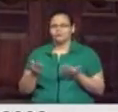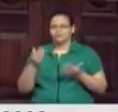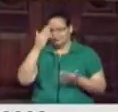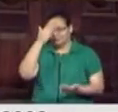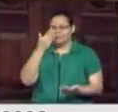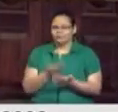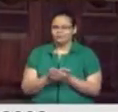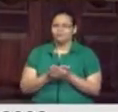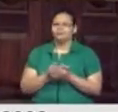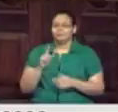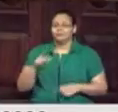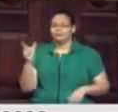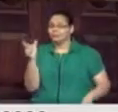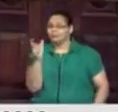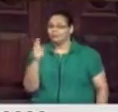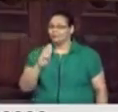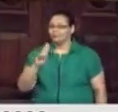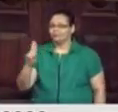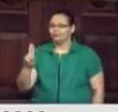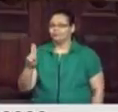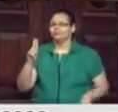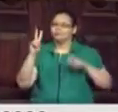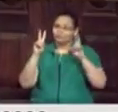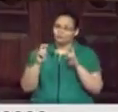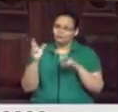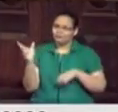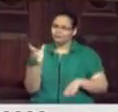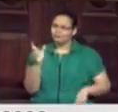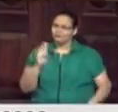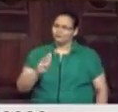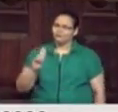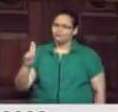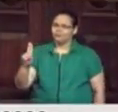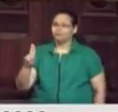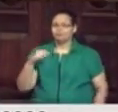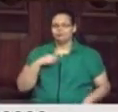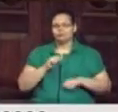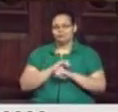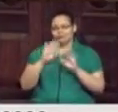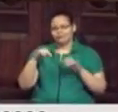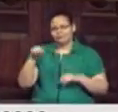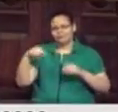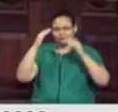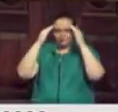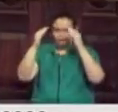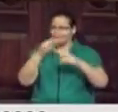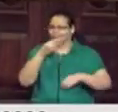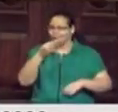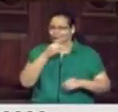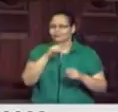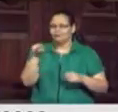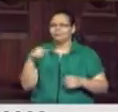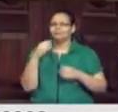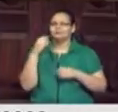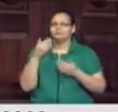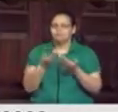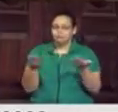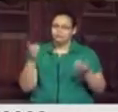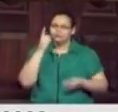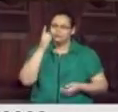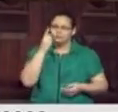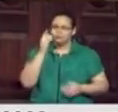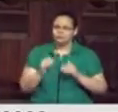seja o tema do bilhete único. Esse tema do bilhete único, na minha opinião, claro, nós respeitamos a opinião dos deputados, eles são